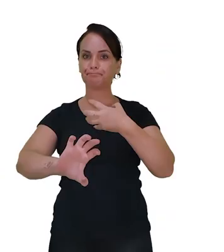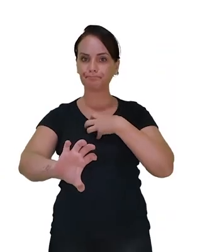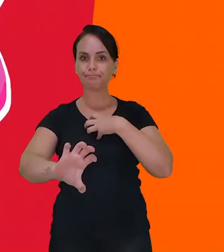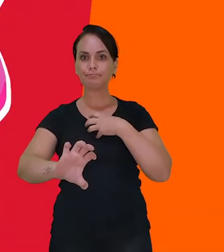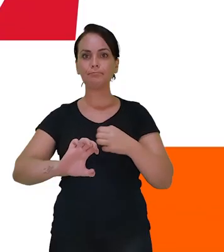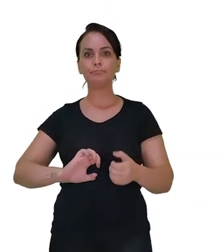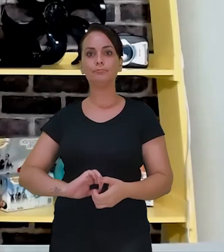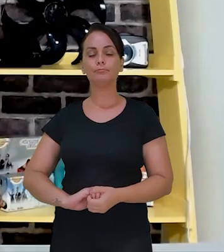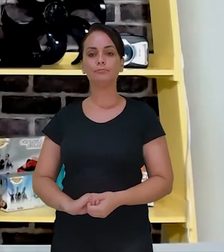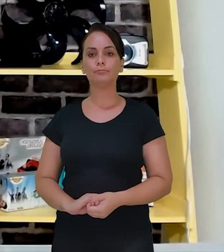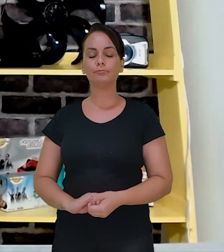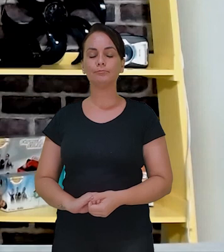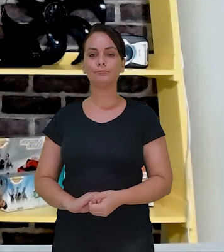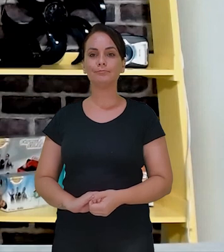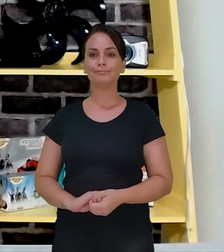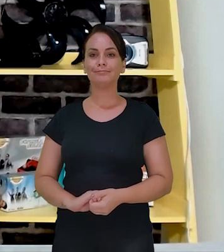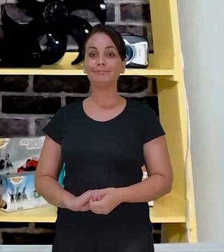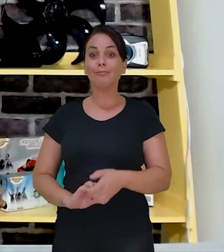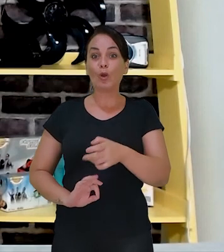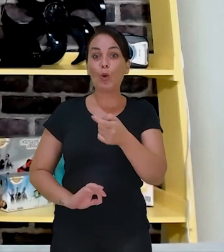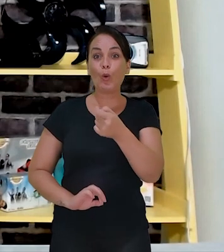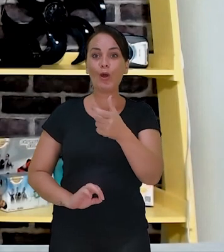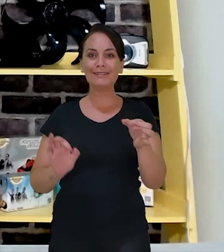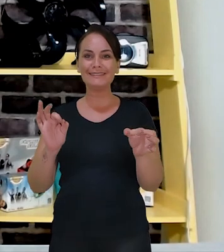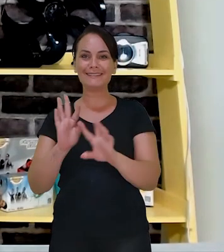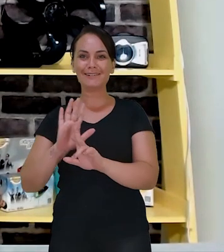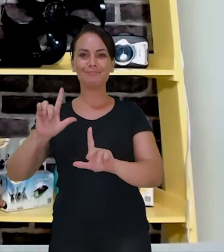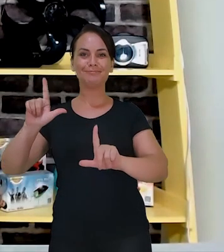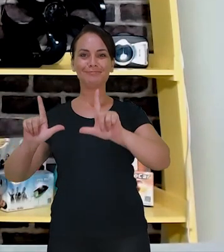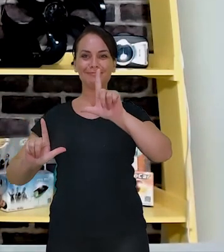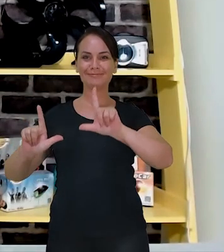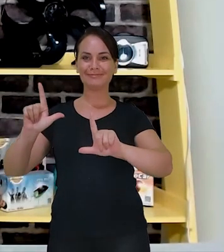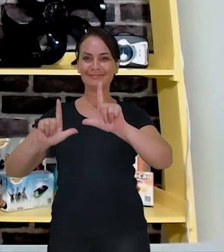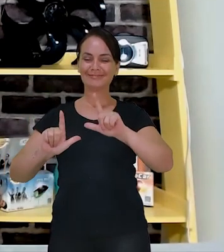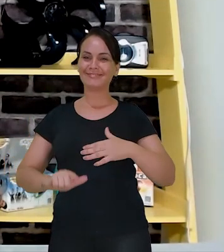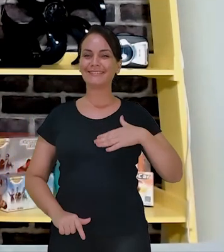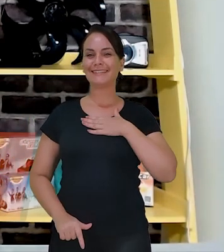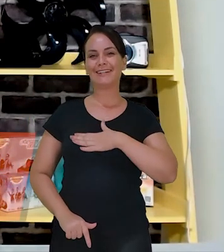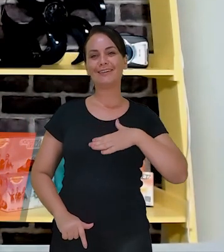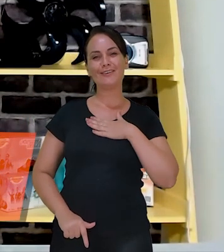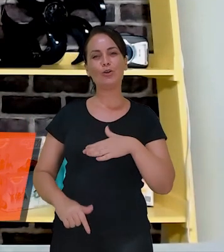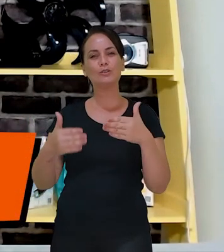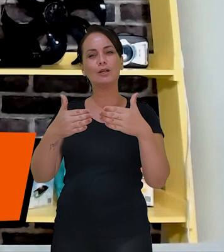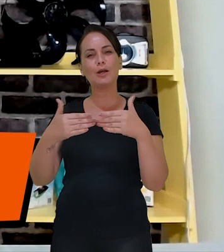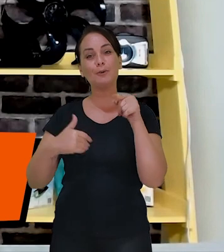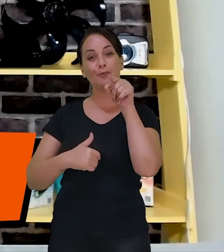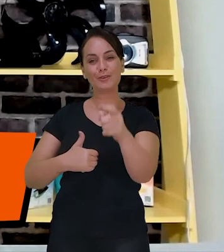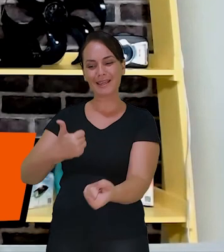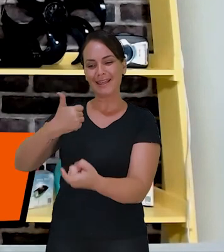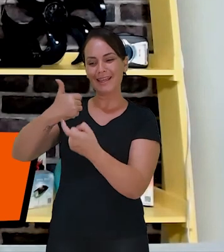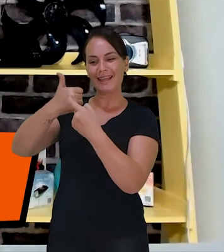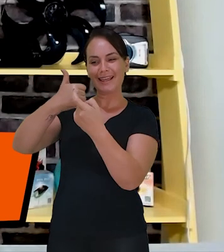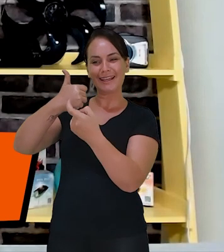espera. Estamos quase chegando ao finalzinho de nosso programa. Eu gostaria de pedir para que você curta o nosso